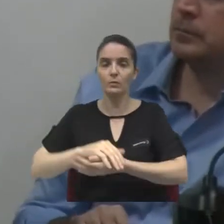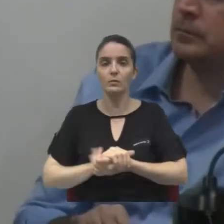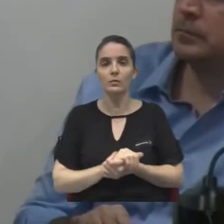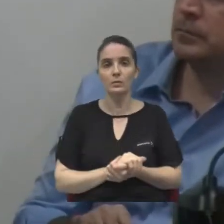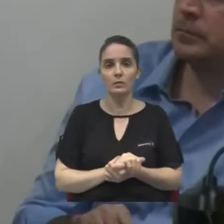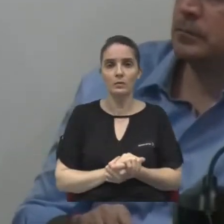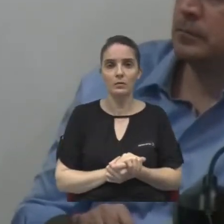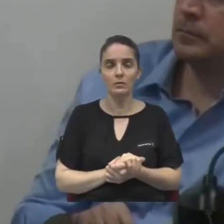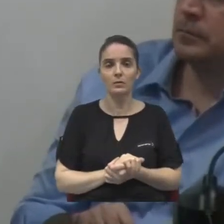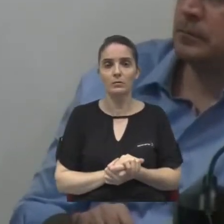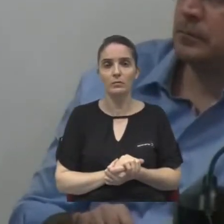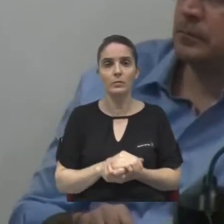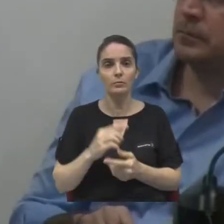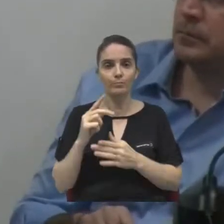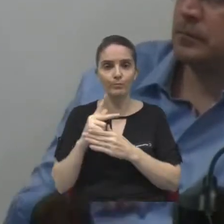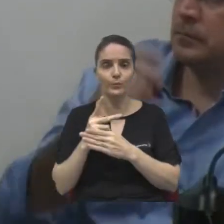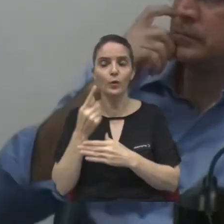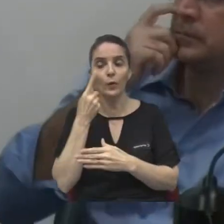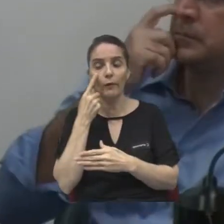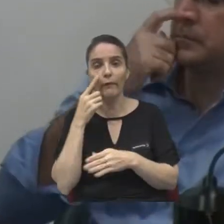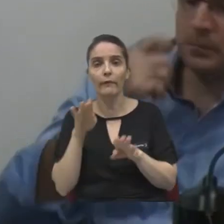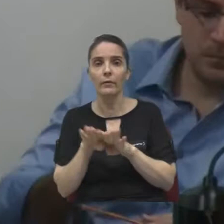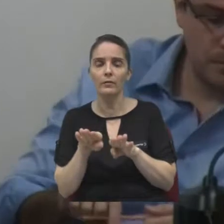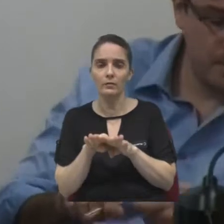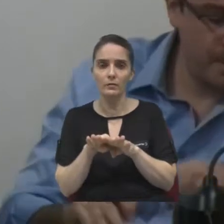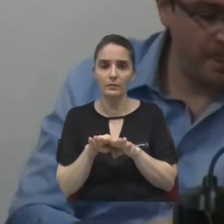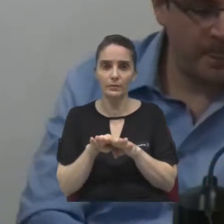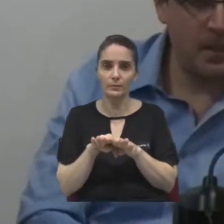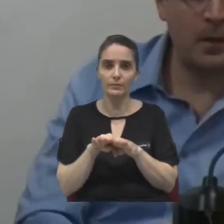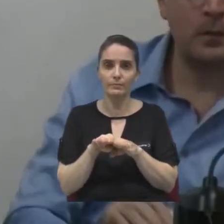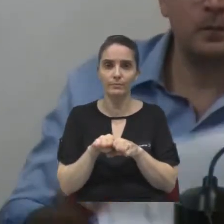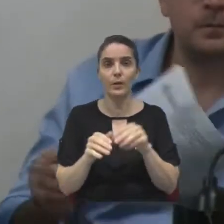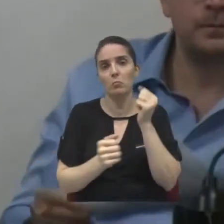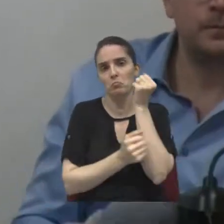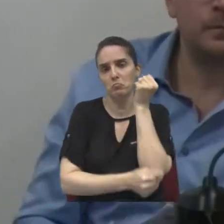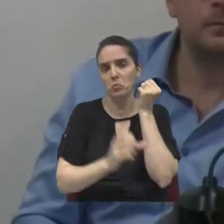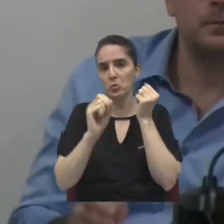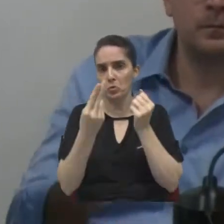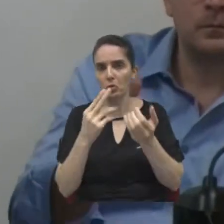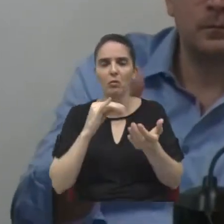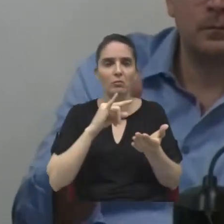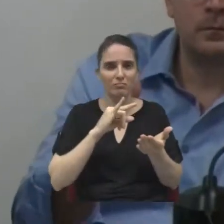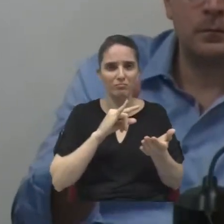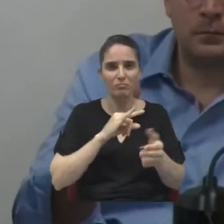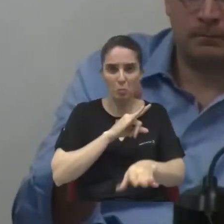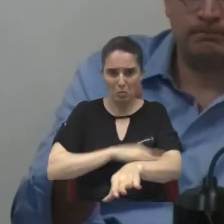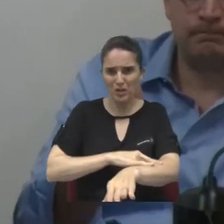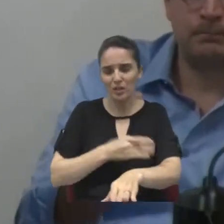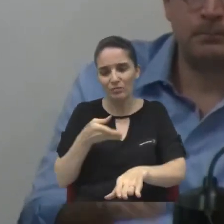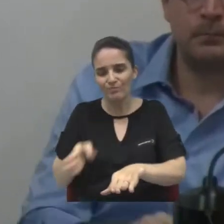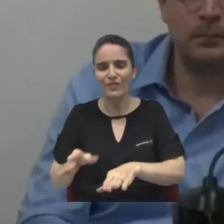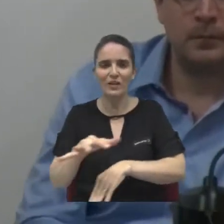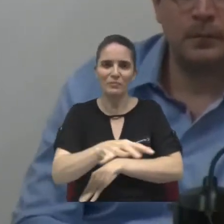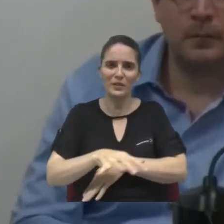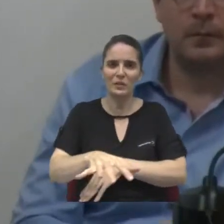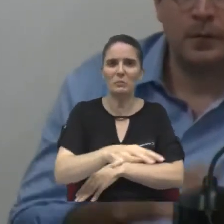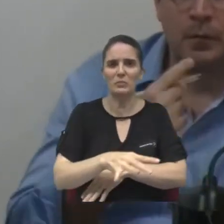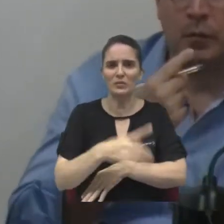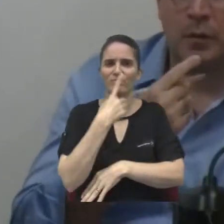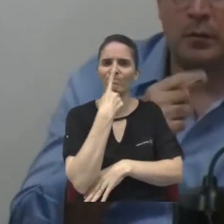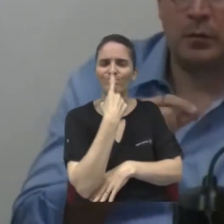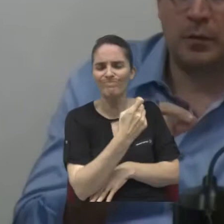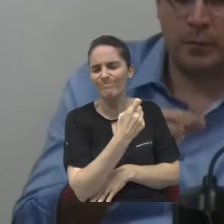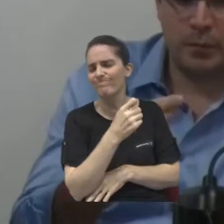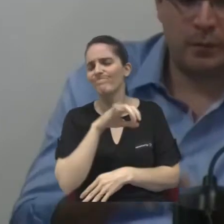trabalhando lá e vejo também, que eles fazem as necessidades deles no meio da praça, e fica aquele mau